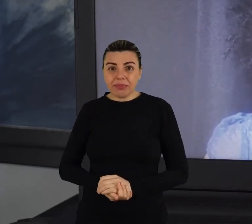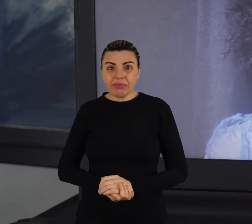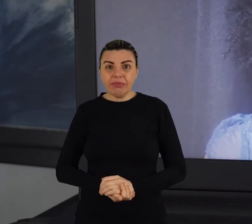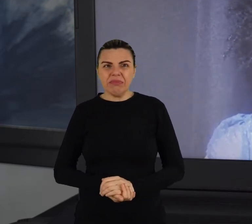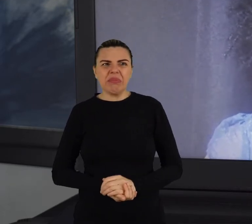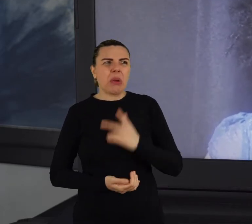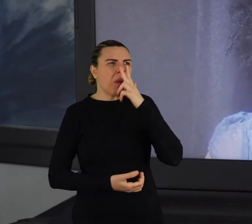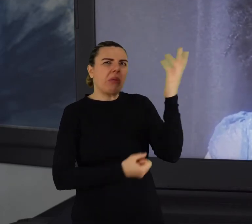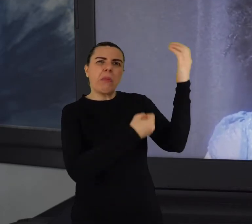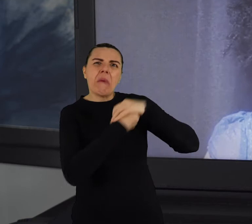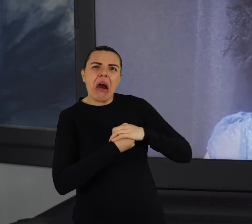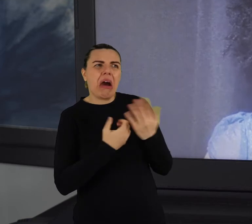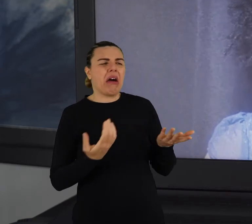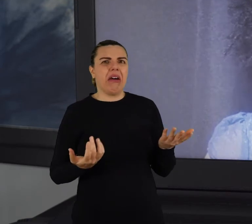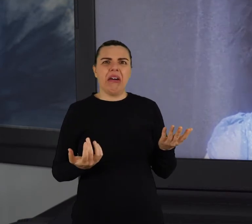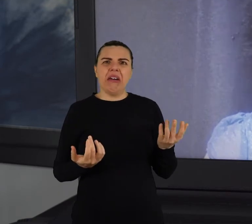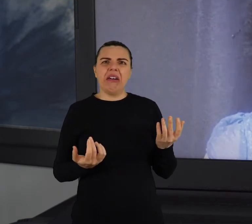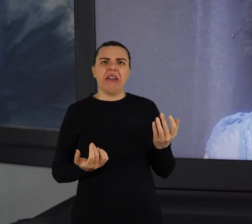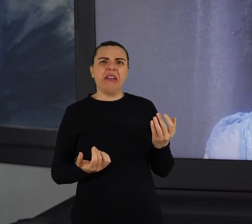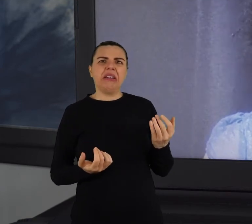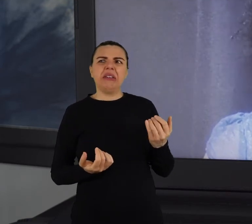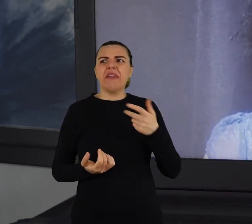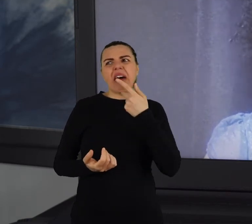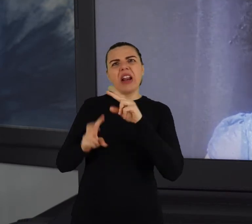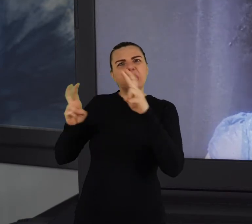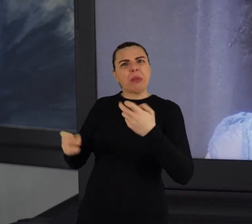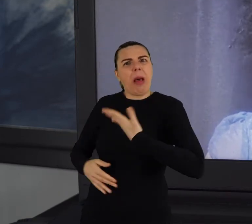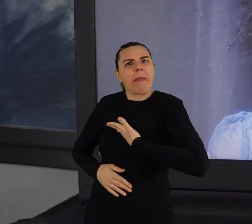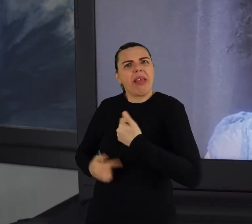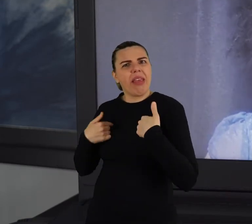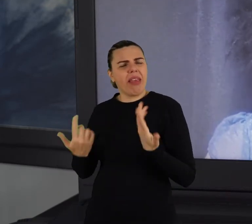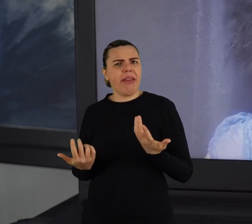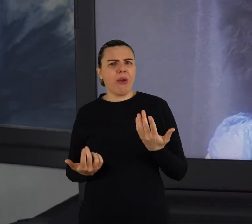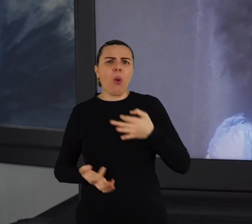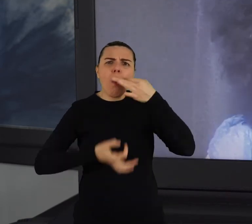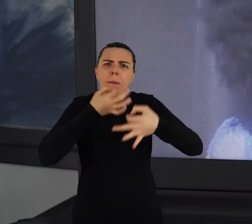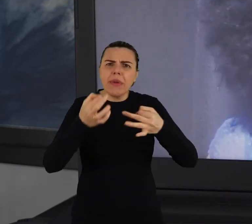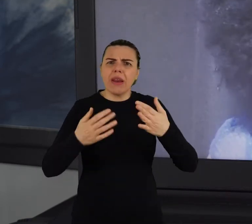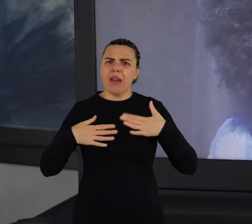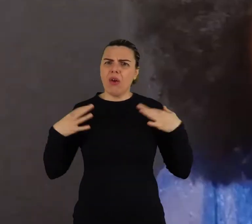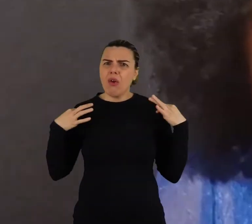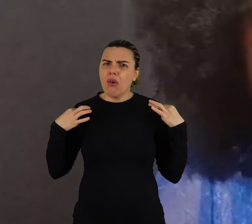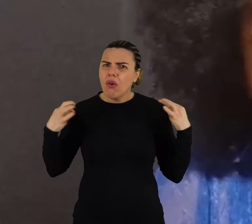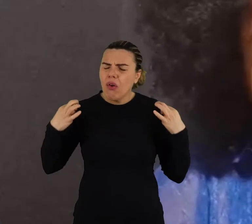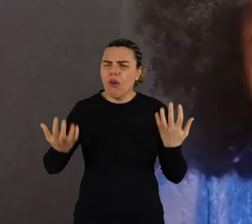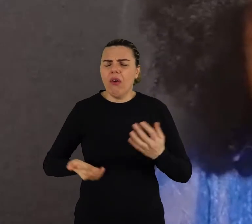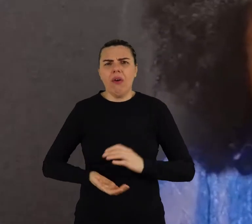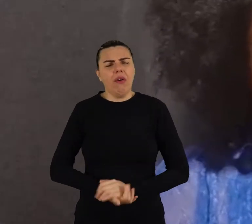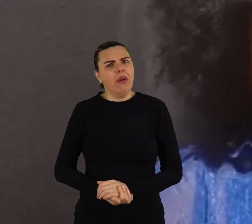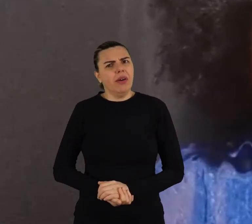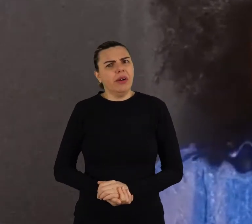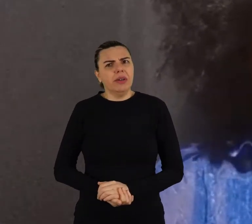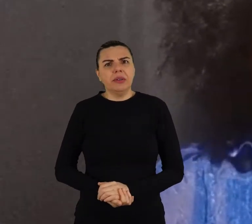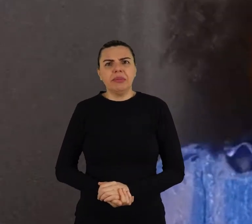me humilhava, escolhia as minhas amizades, dava palpites na minha roupa. Mexe levemente a cabeça